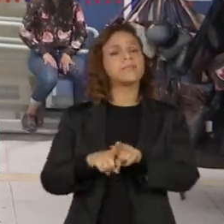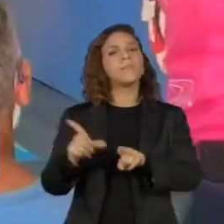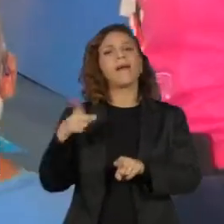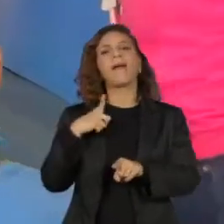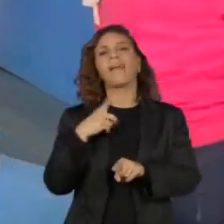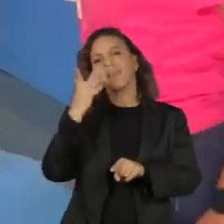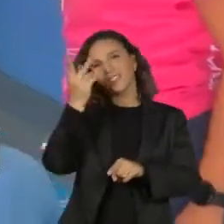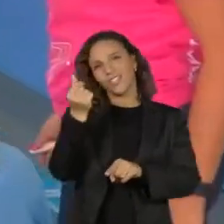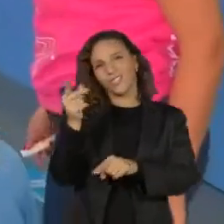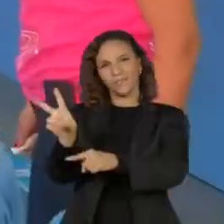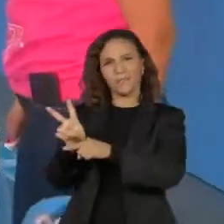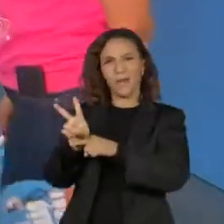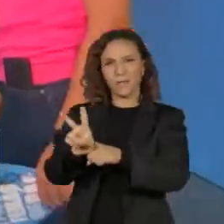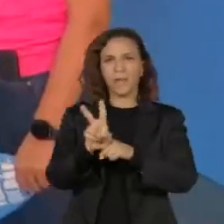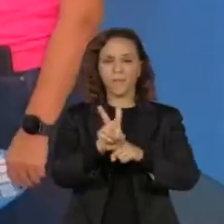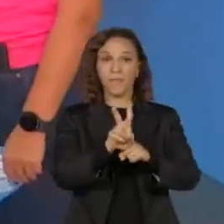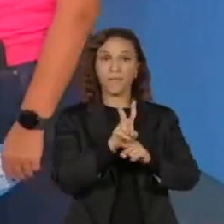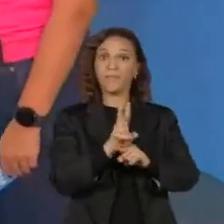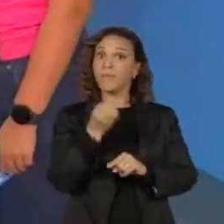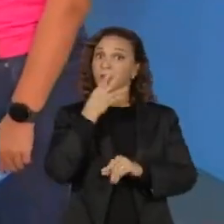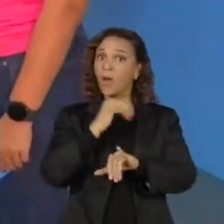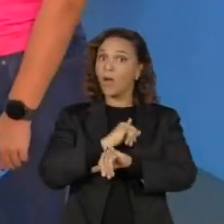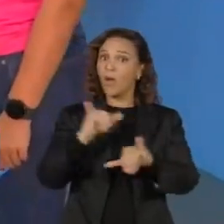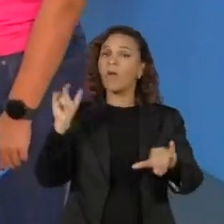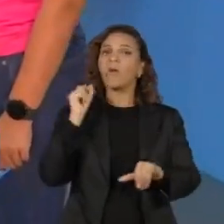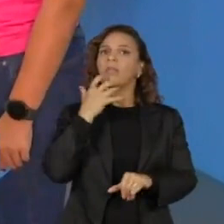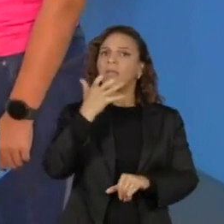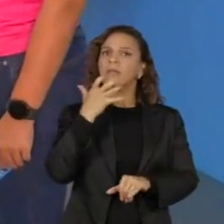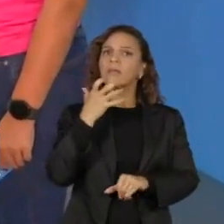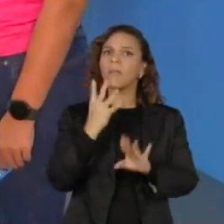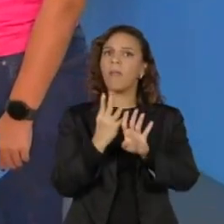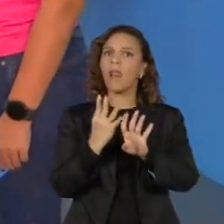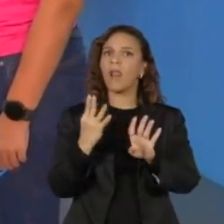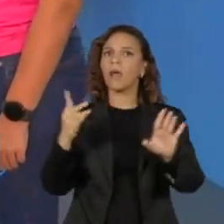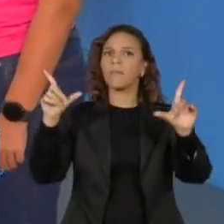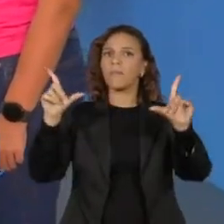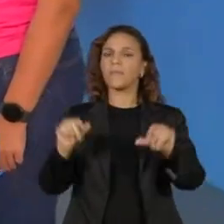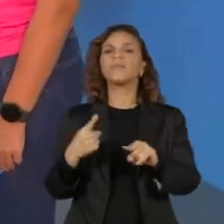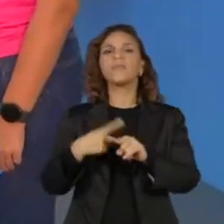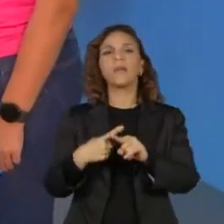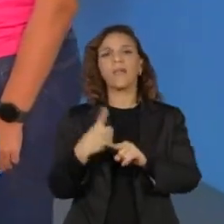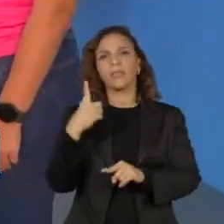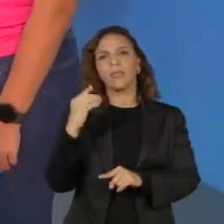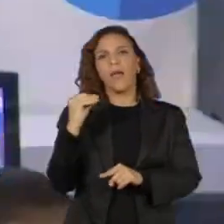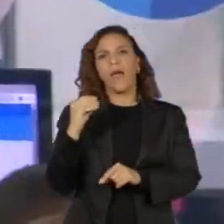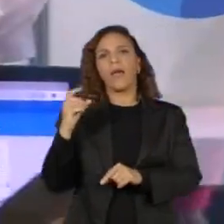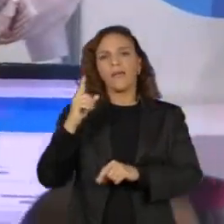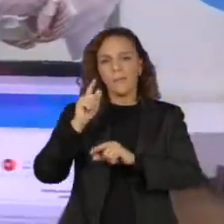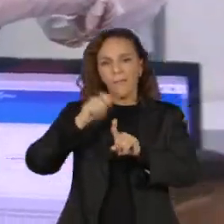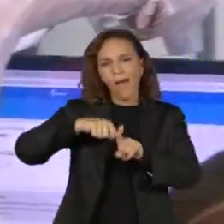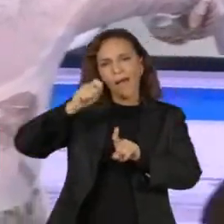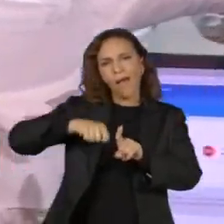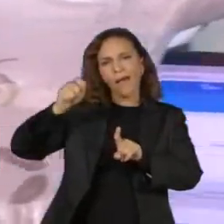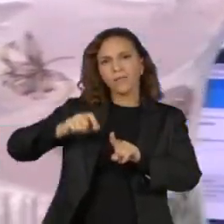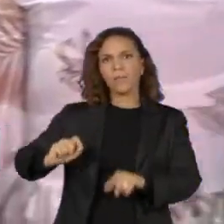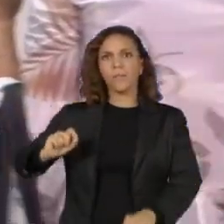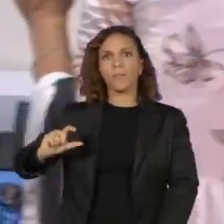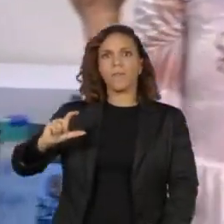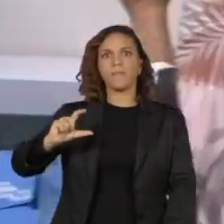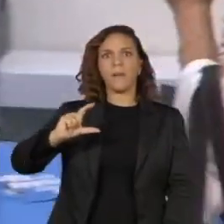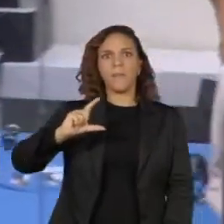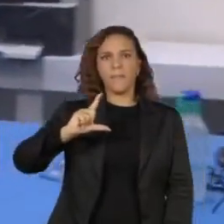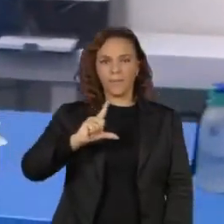financeiras. A boa notícia é que em dezembro essa fila diminuiu após 10 meses seguidos de alta. Cerca de